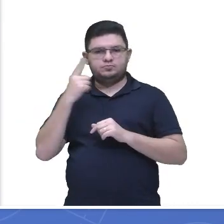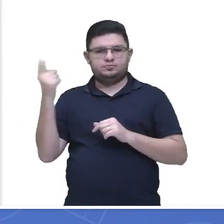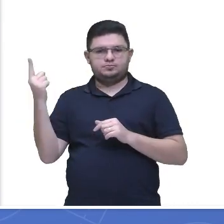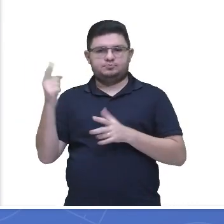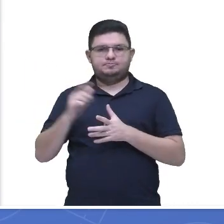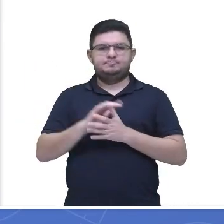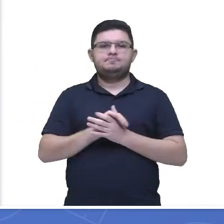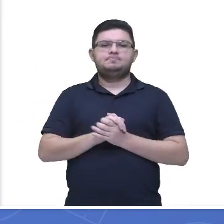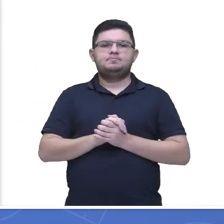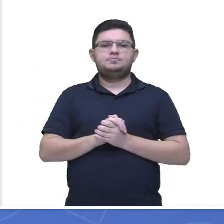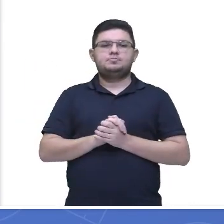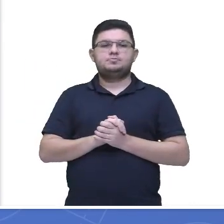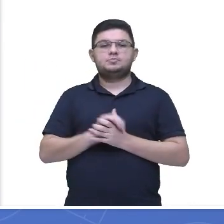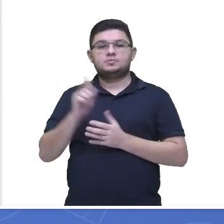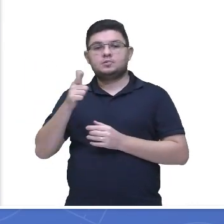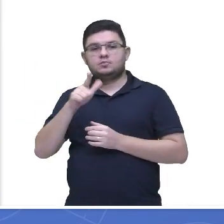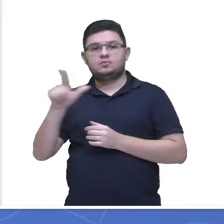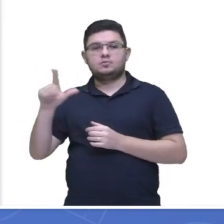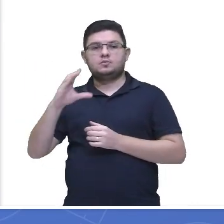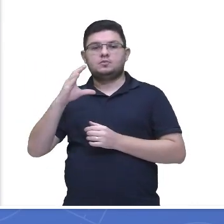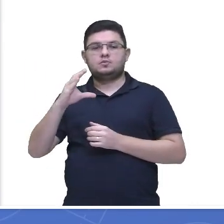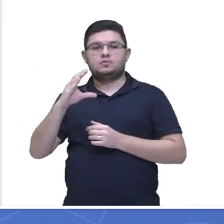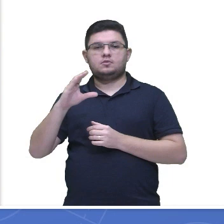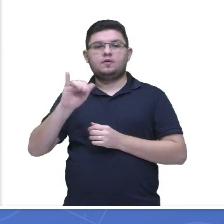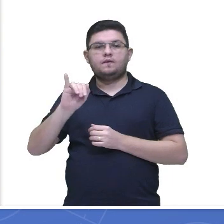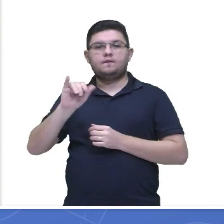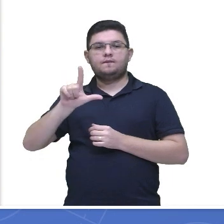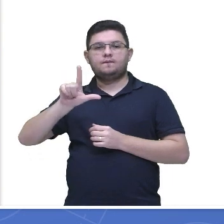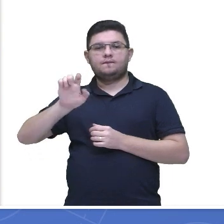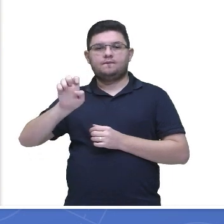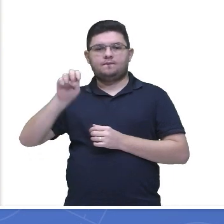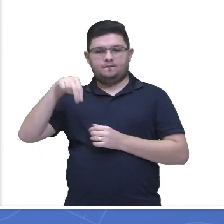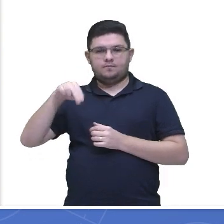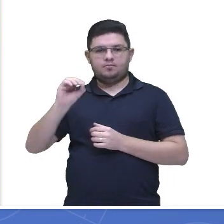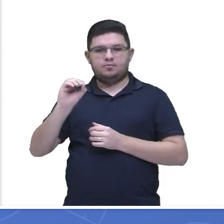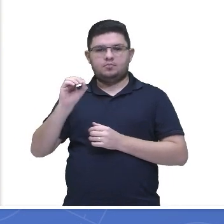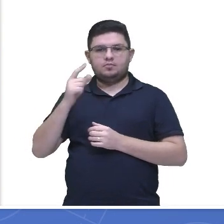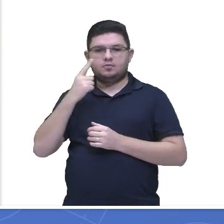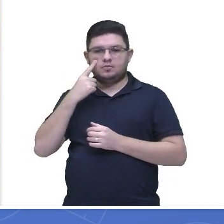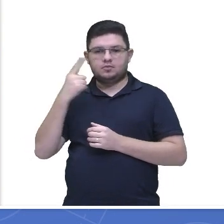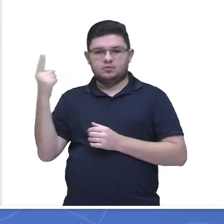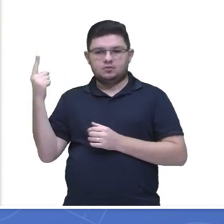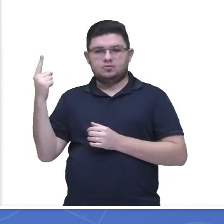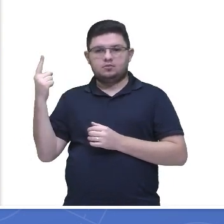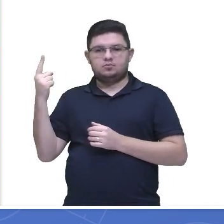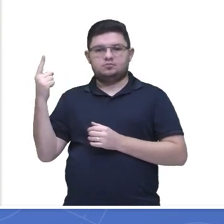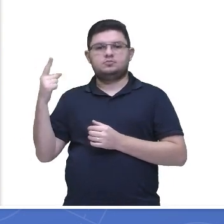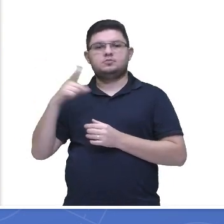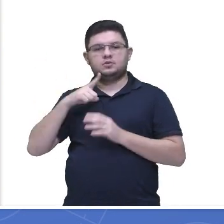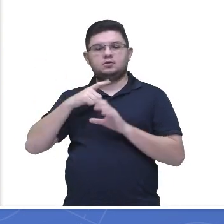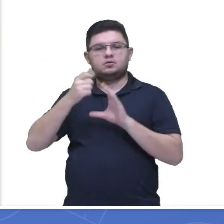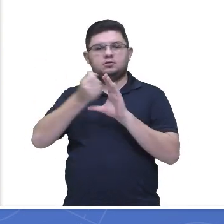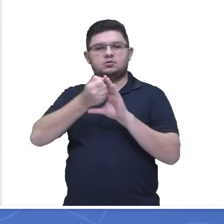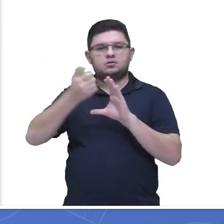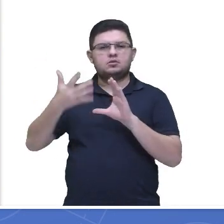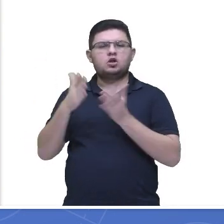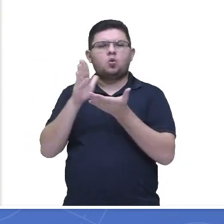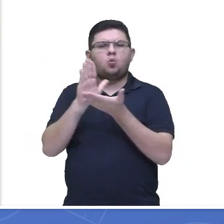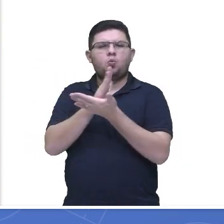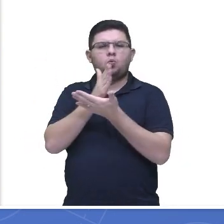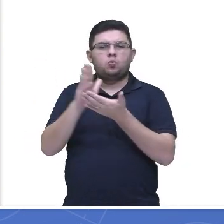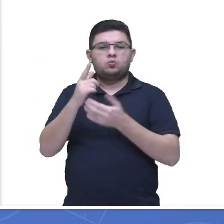Cicleno. Vamos tirar aqui algumas características do cicleno, gente. Me ajudem